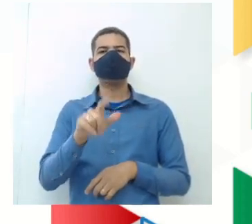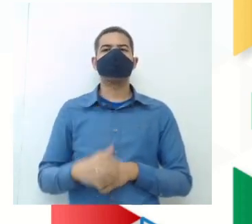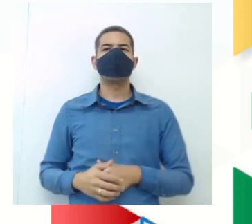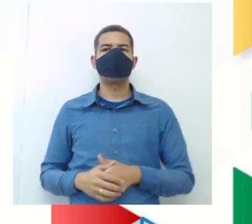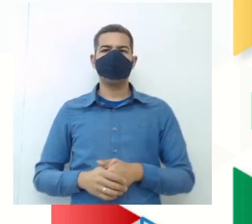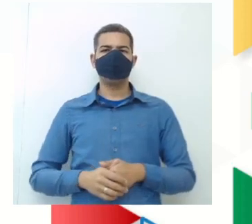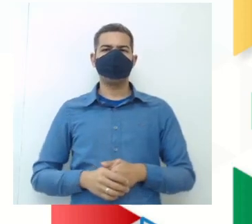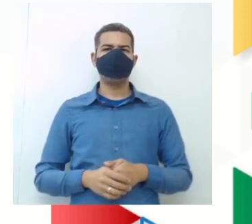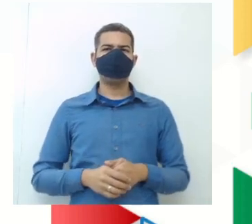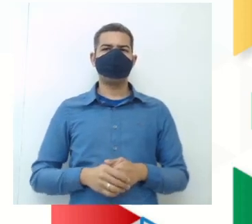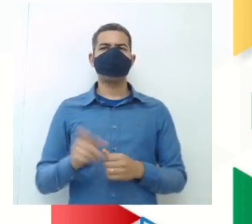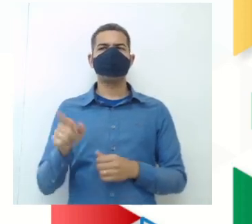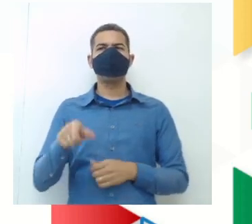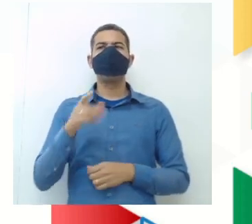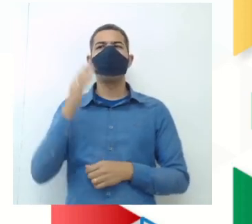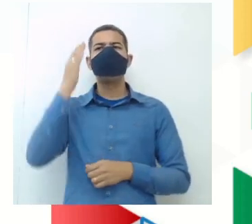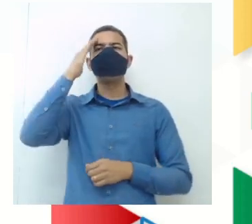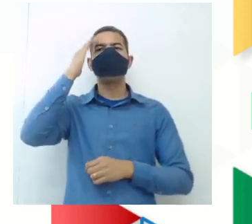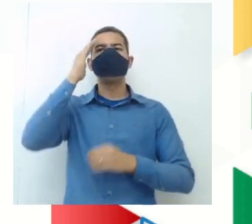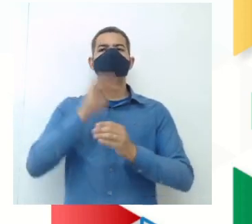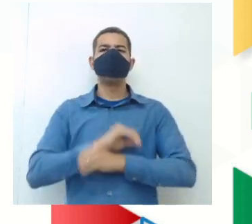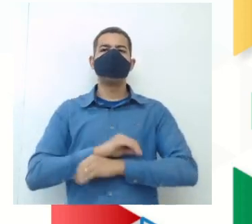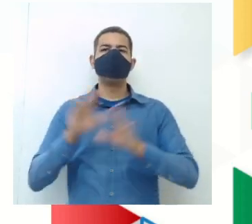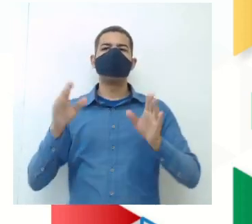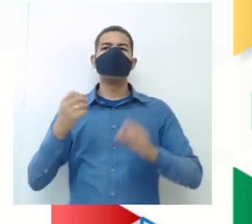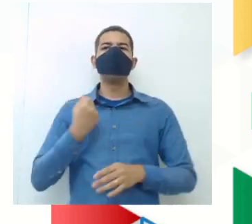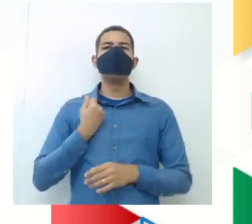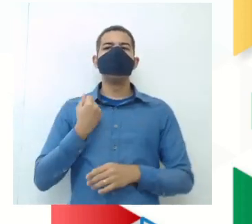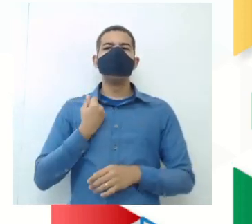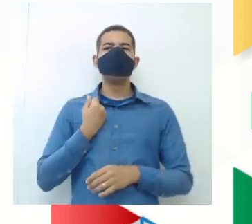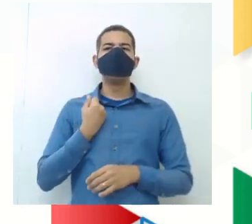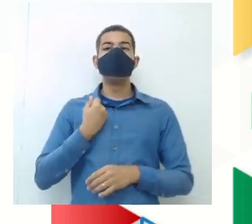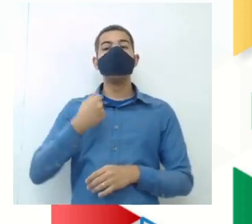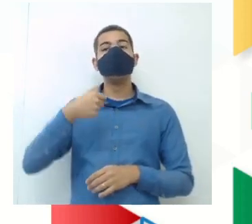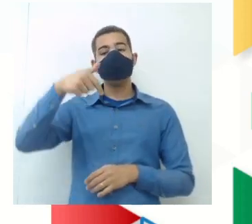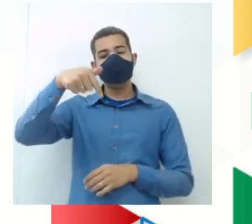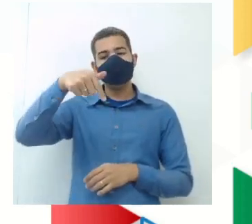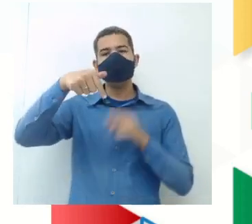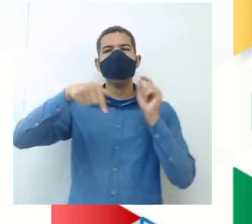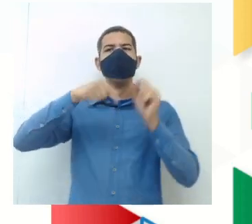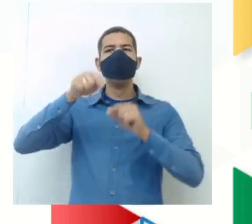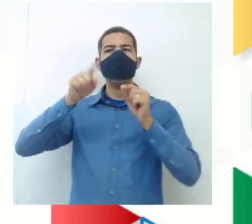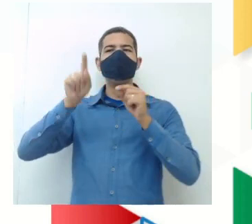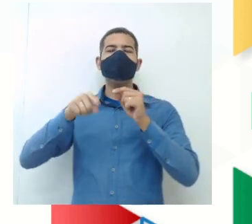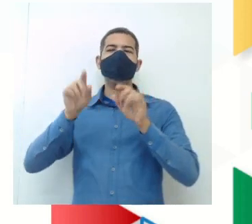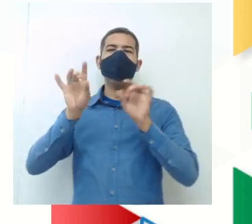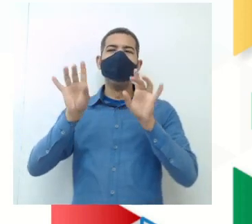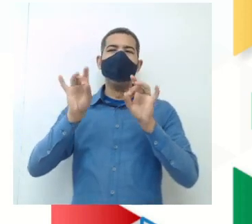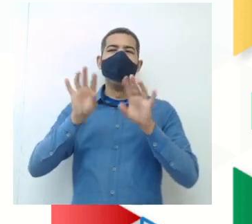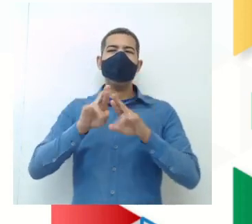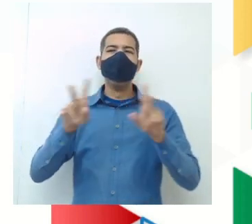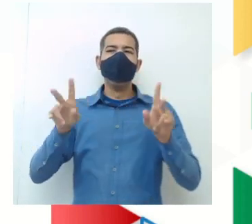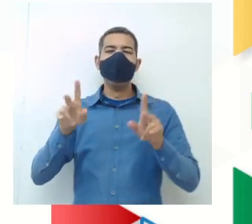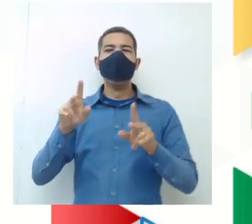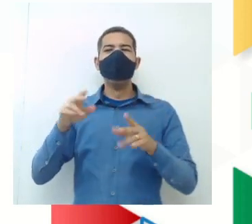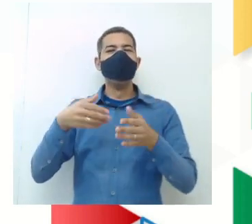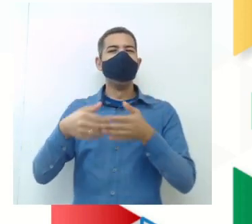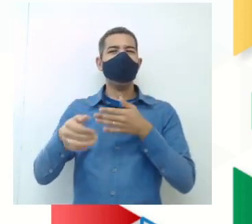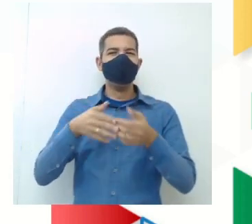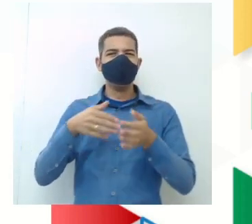número racional para você entender. E o número racional, ele tem uma especificidade. Qual é? Qualquer